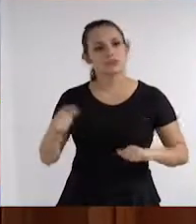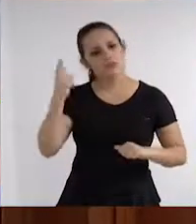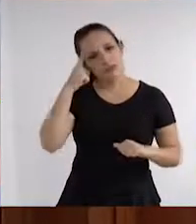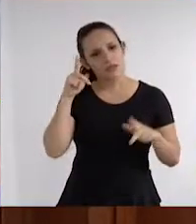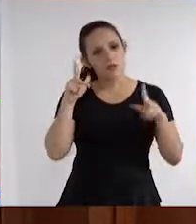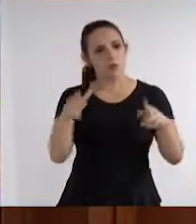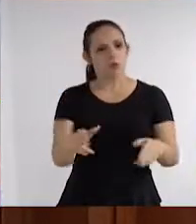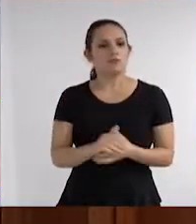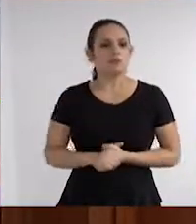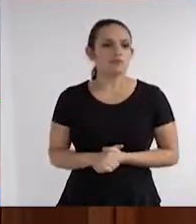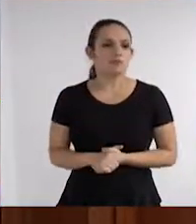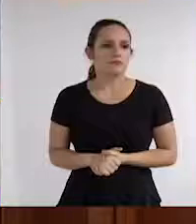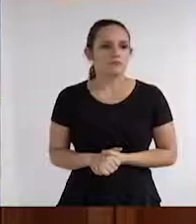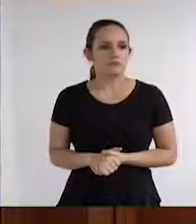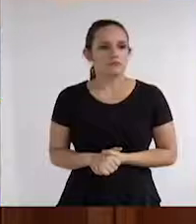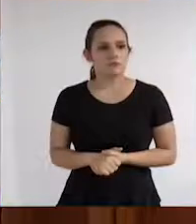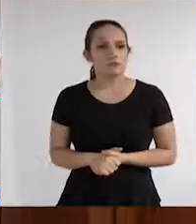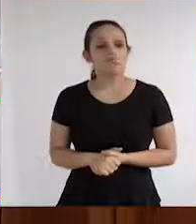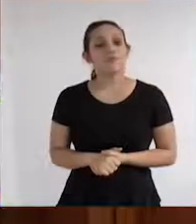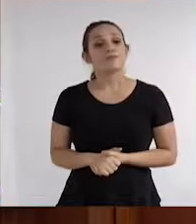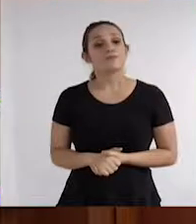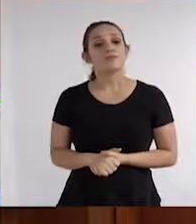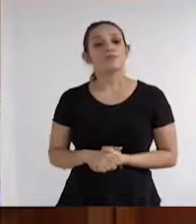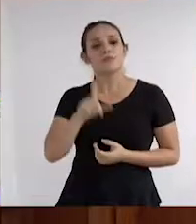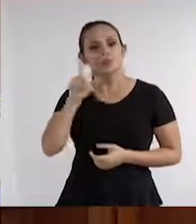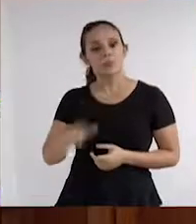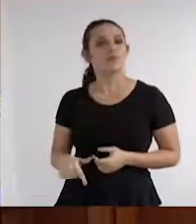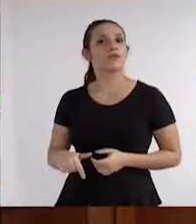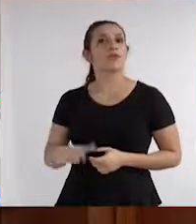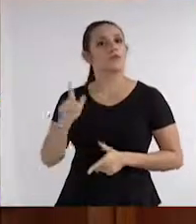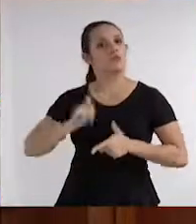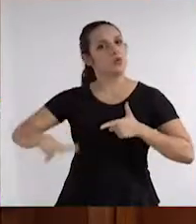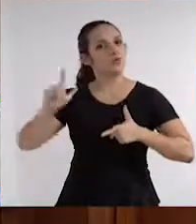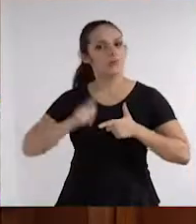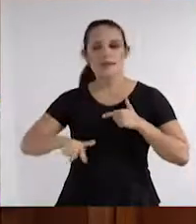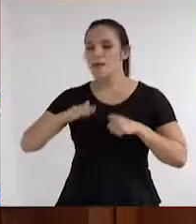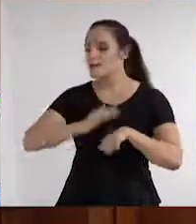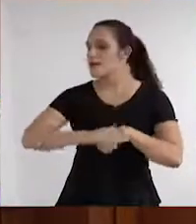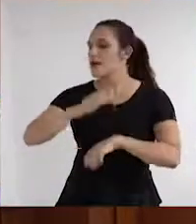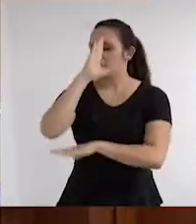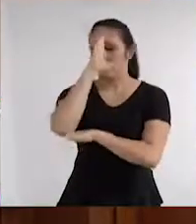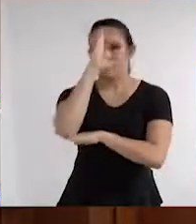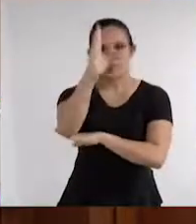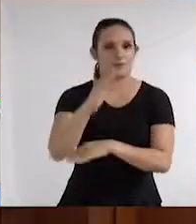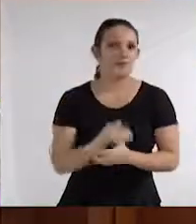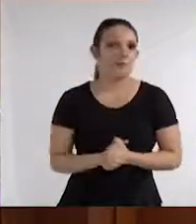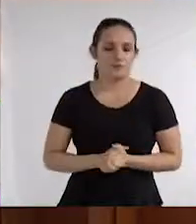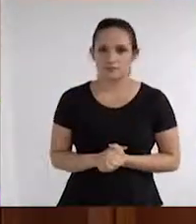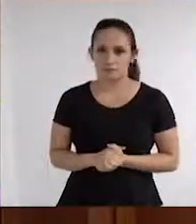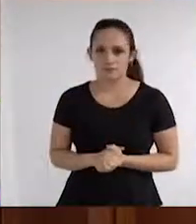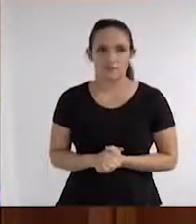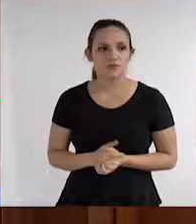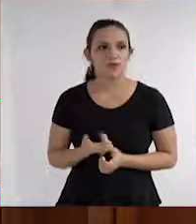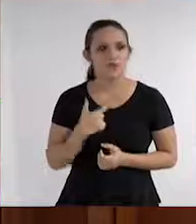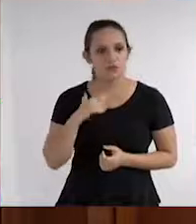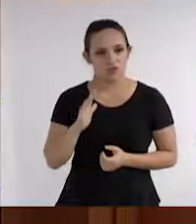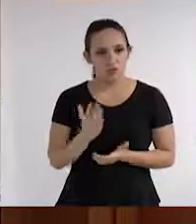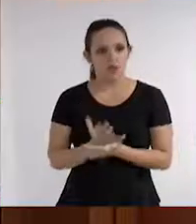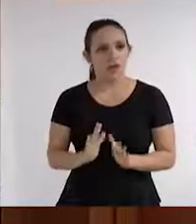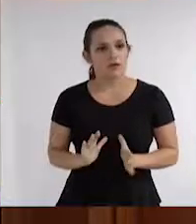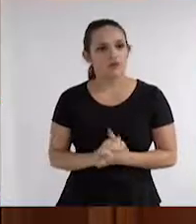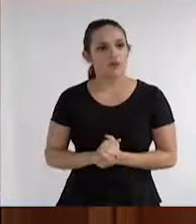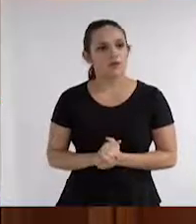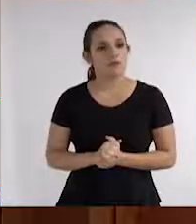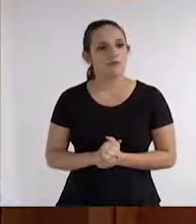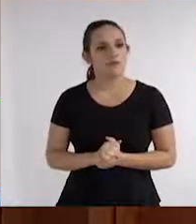Barbosinha. Então, essa que é a questão fundamental. E enquanto, vou terminando aqui, senhor presidente, vou